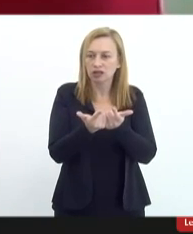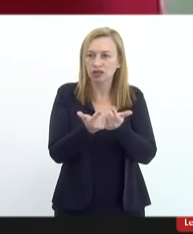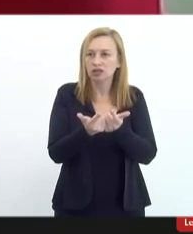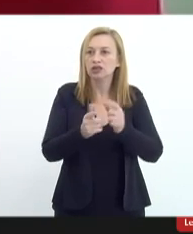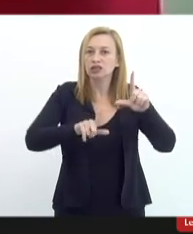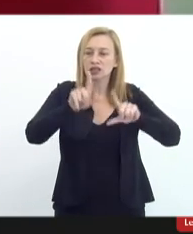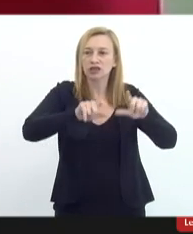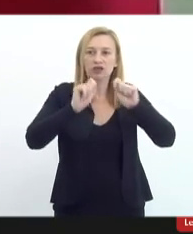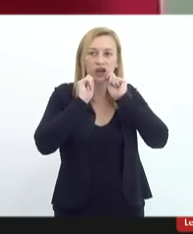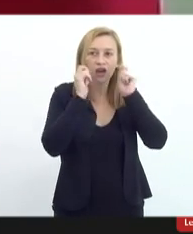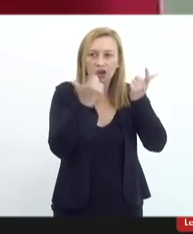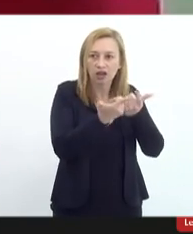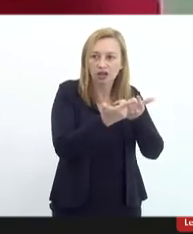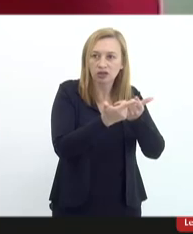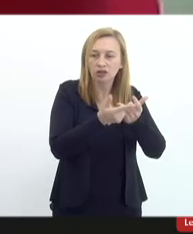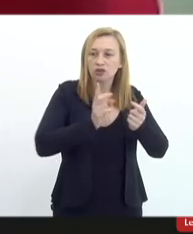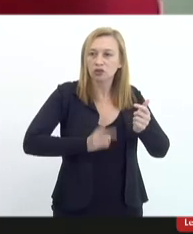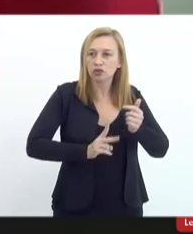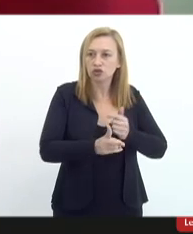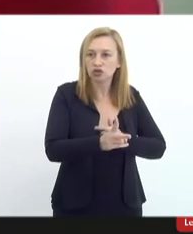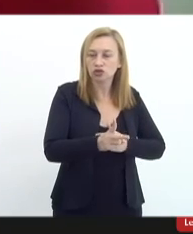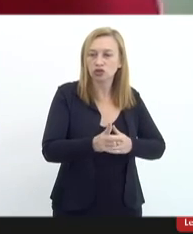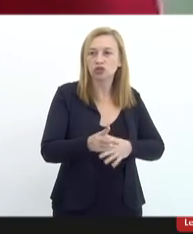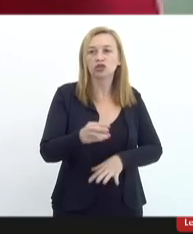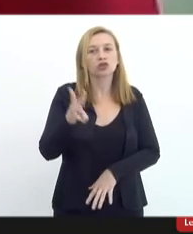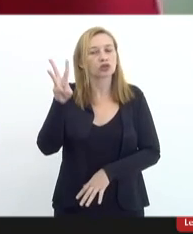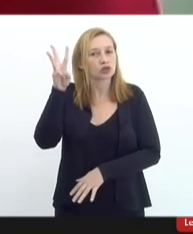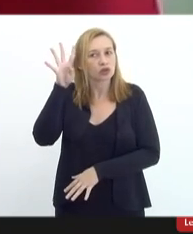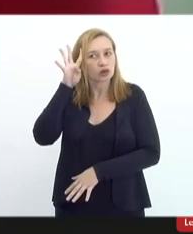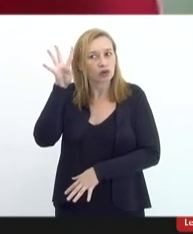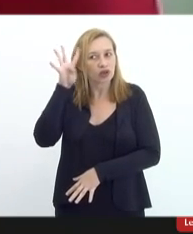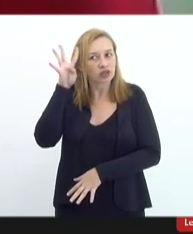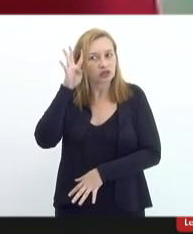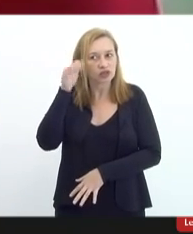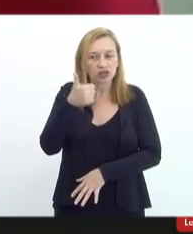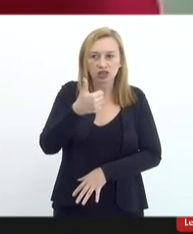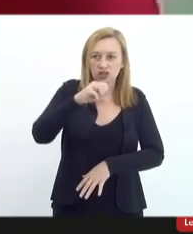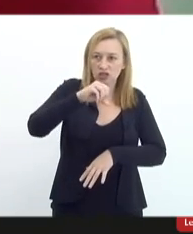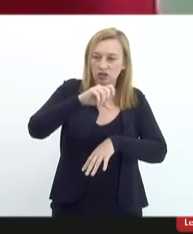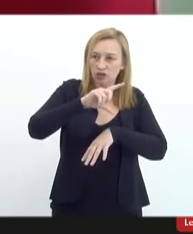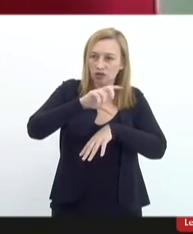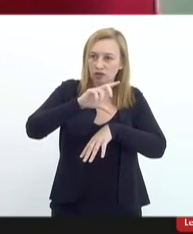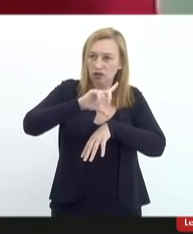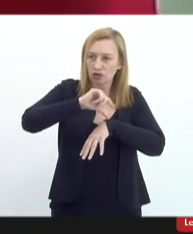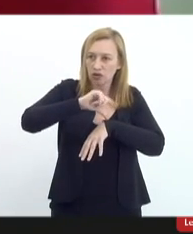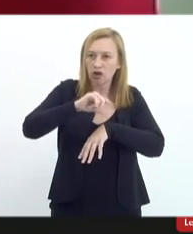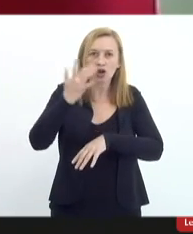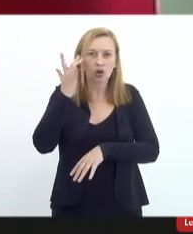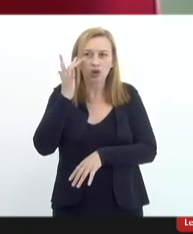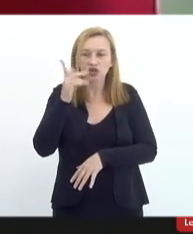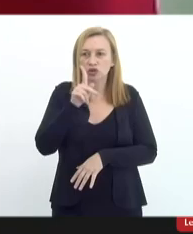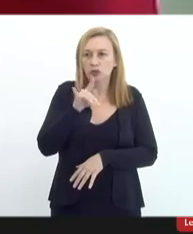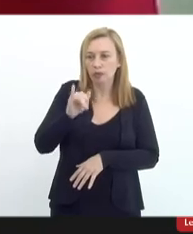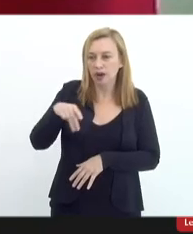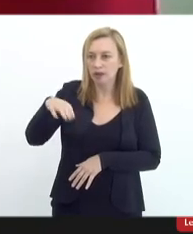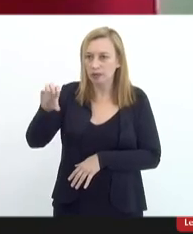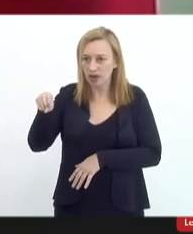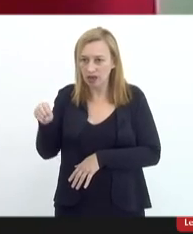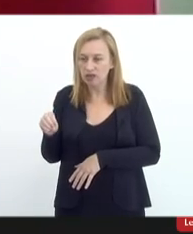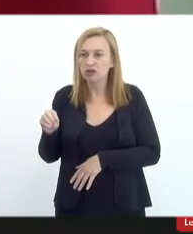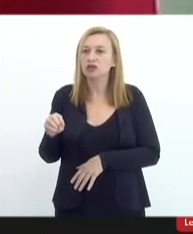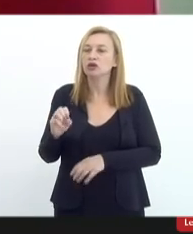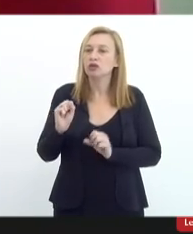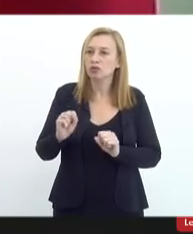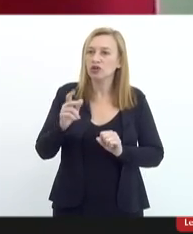TV Alerge, mantém todas as quartas-feiras, às 19 horas, acho que o pai Márcio de Jagum pode contribuir